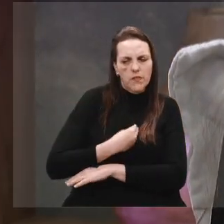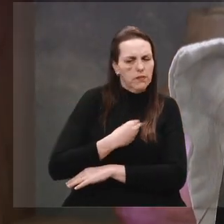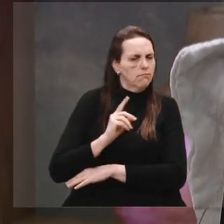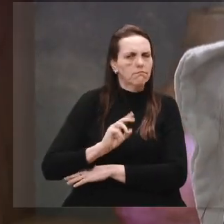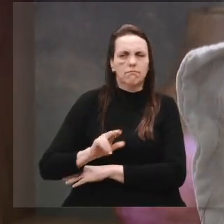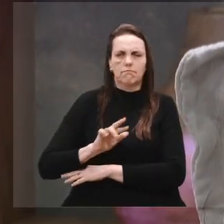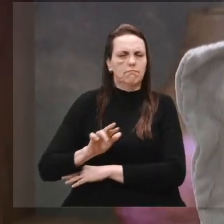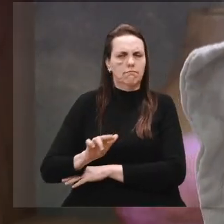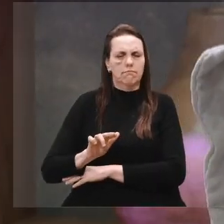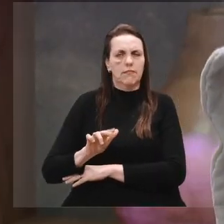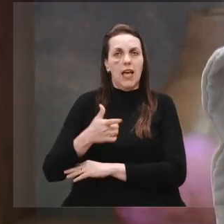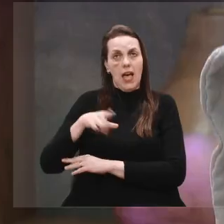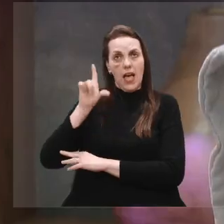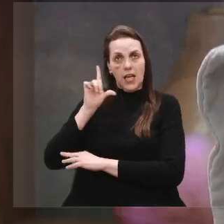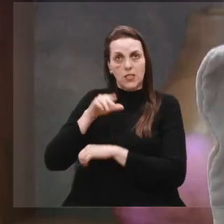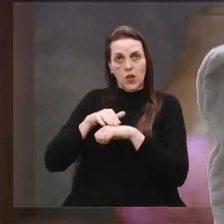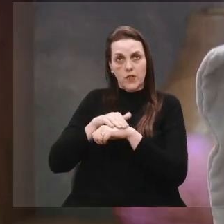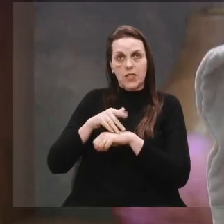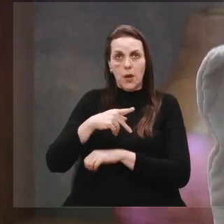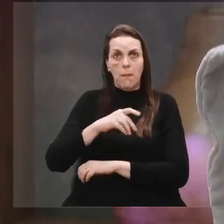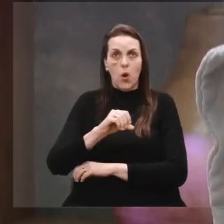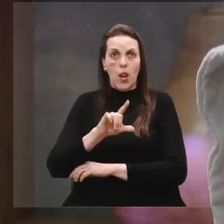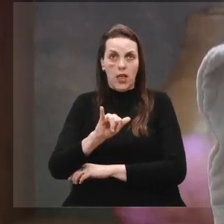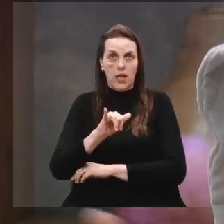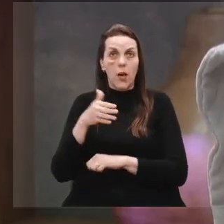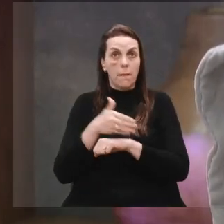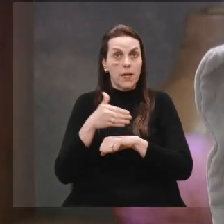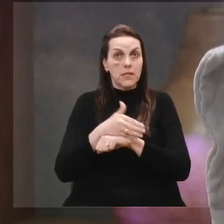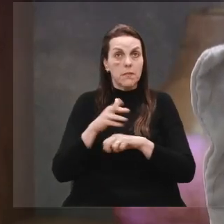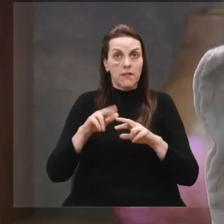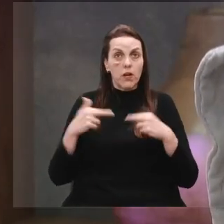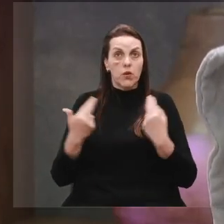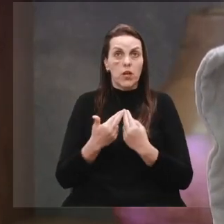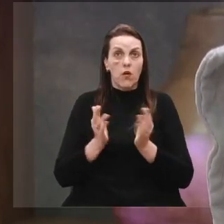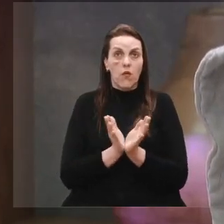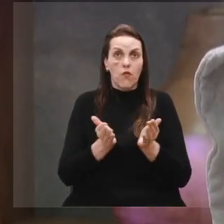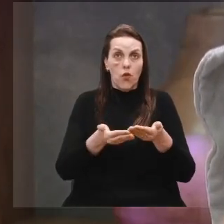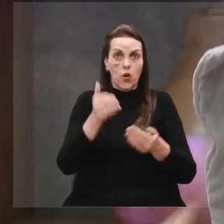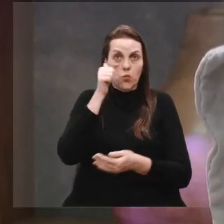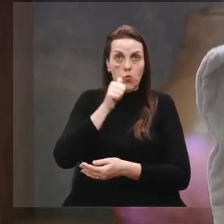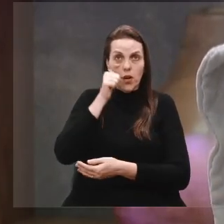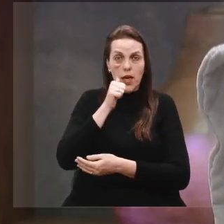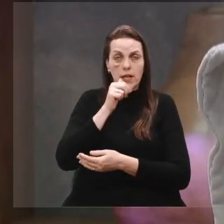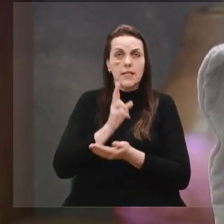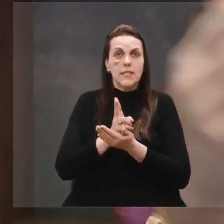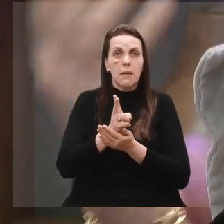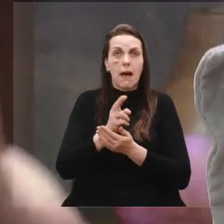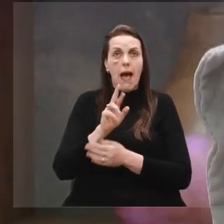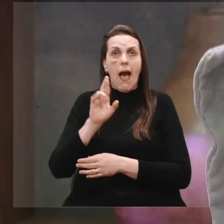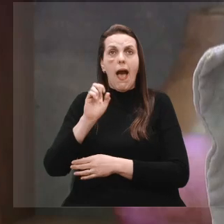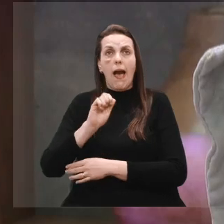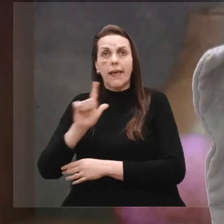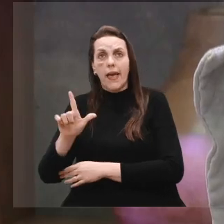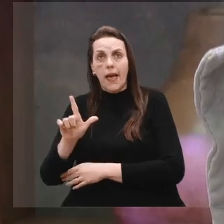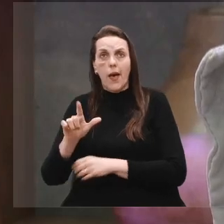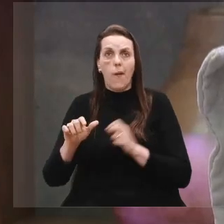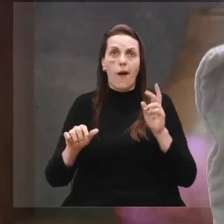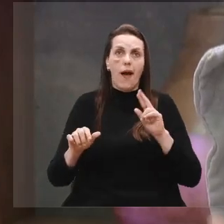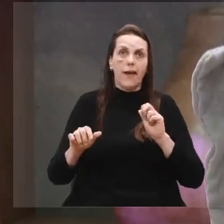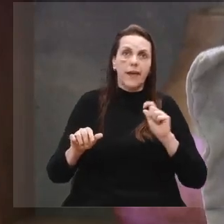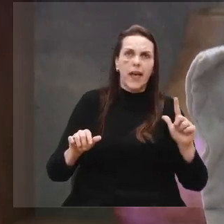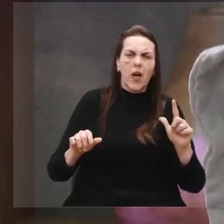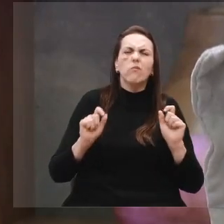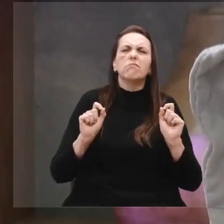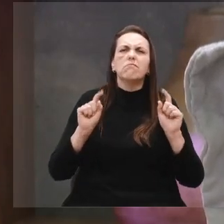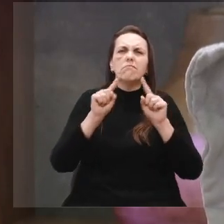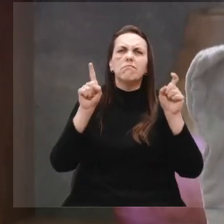estava comentando com a Polly antes. Eu participava das reuniões do Fórum de Mulheres e seguida aparecia: ai, a Raquel! Mas,